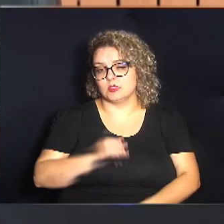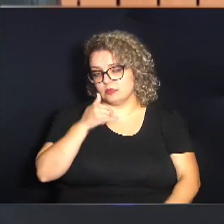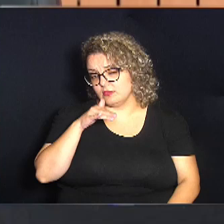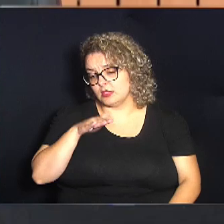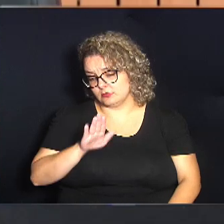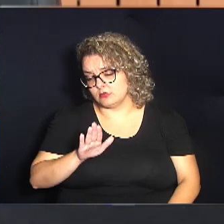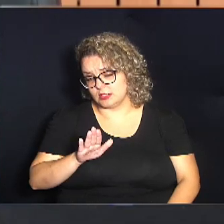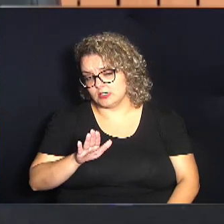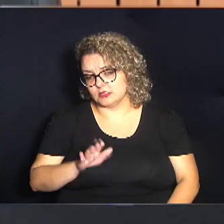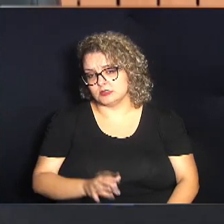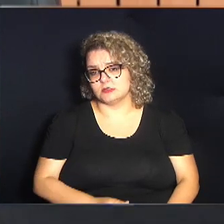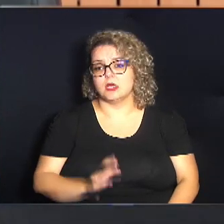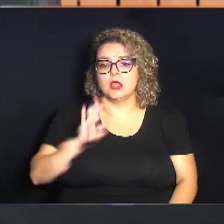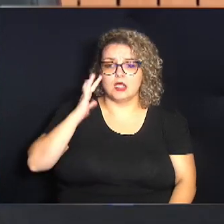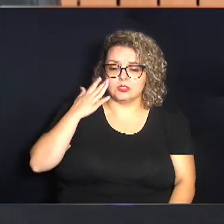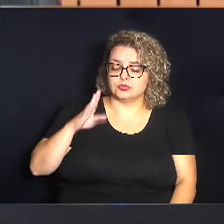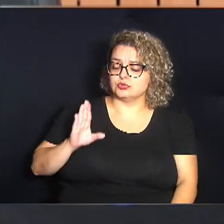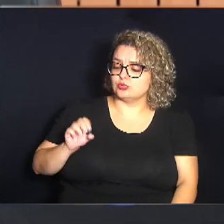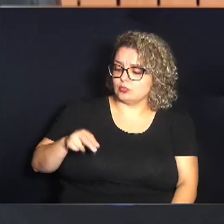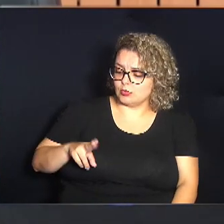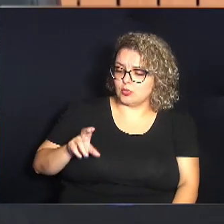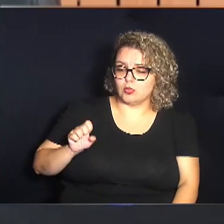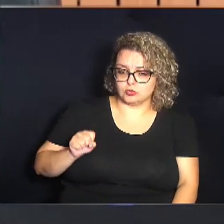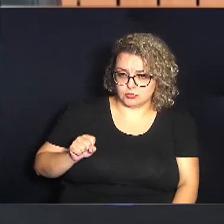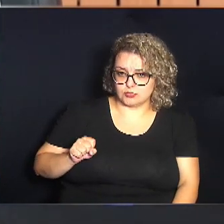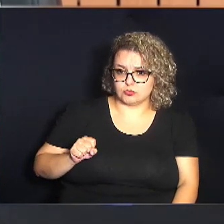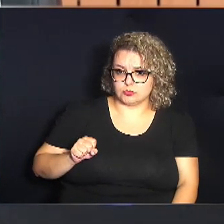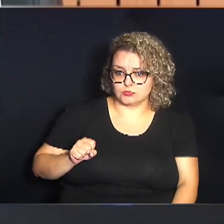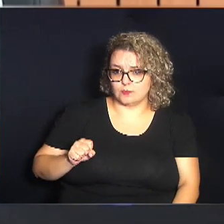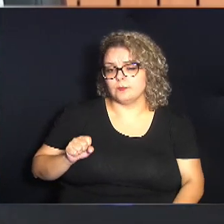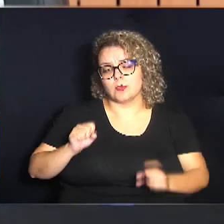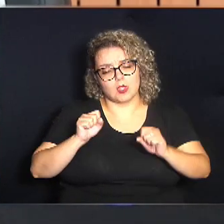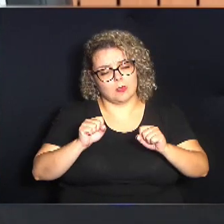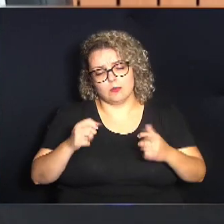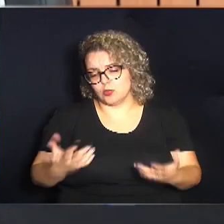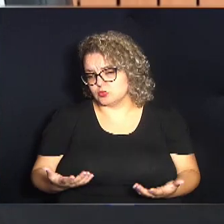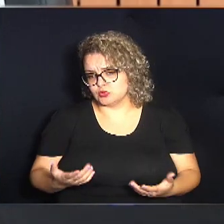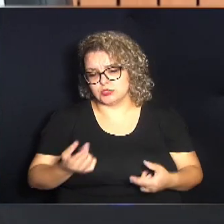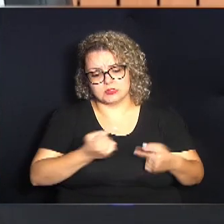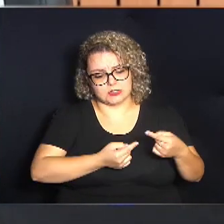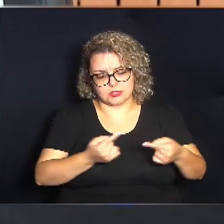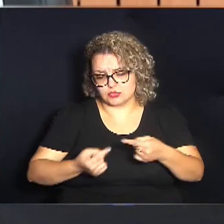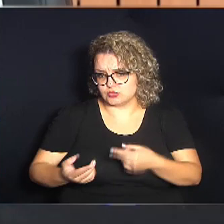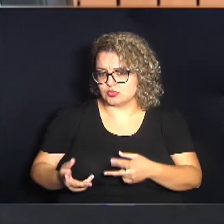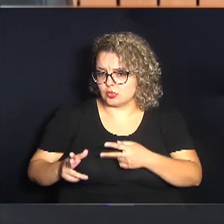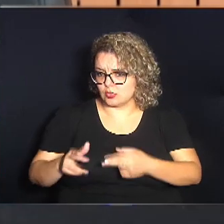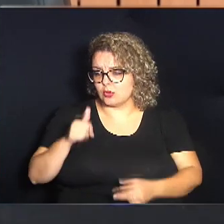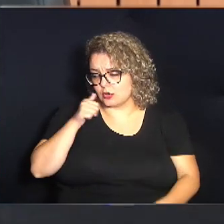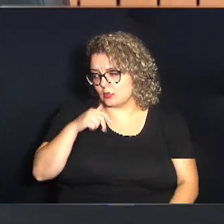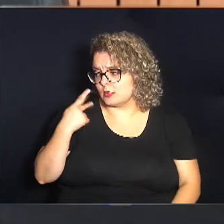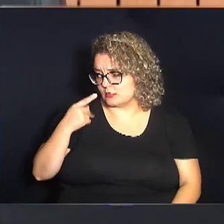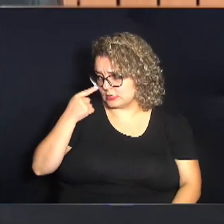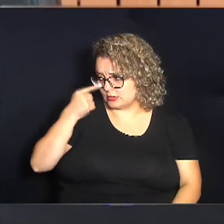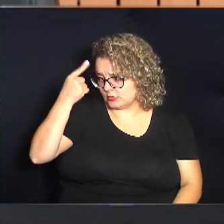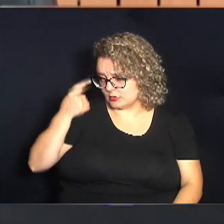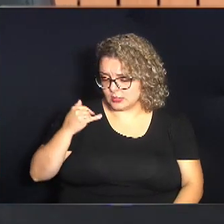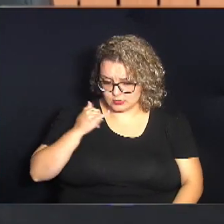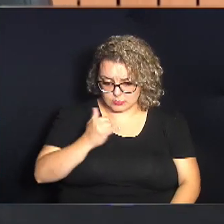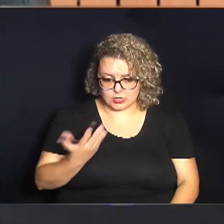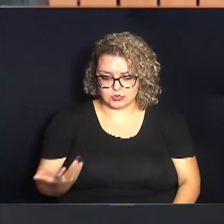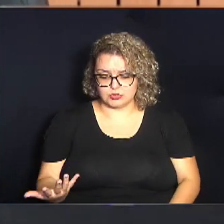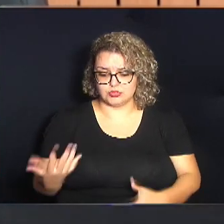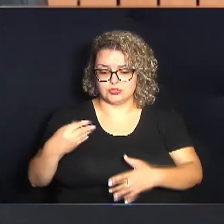o bônus, ele poderia muito bem ser discutido, como disse a vereadora Paola Miguel, de